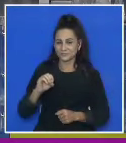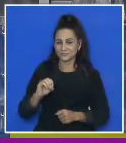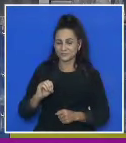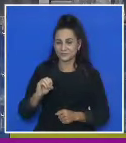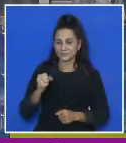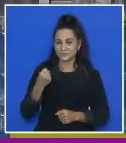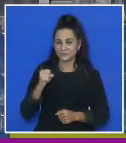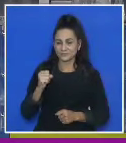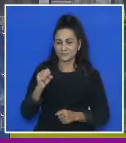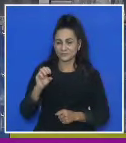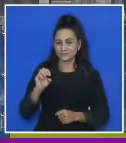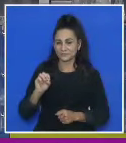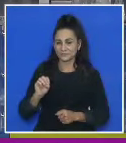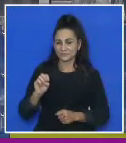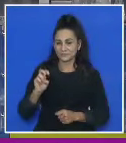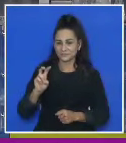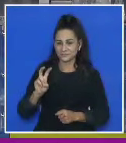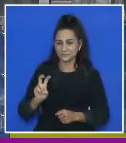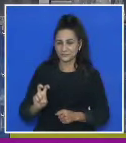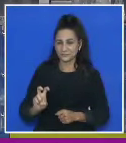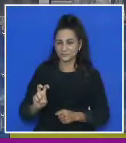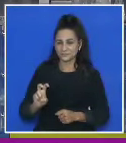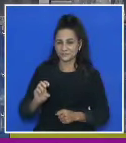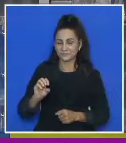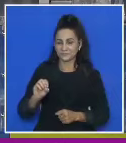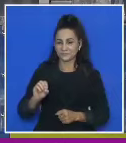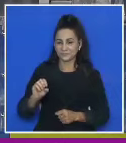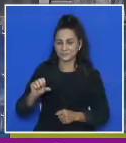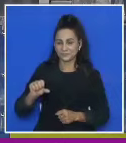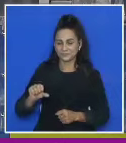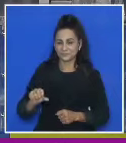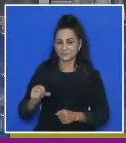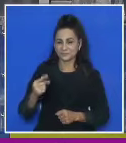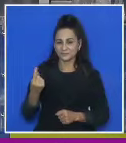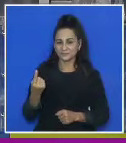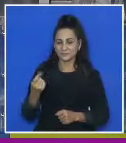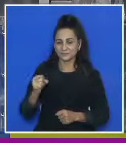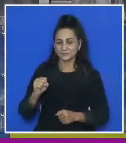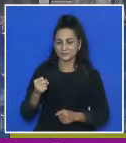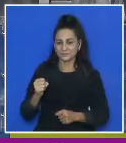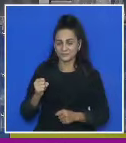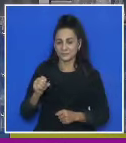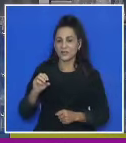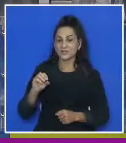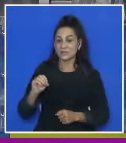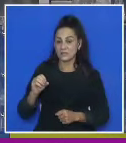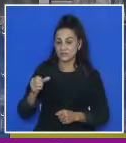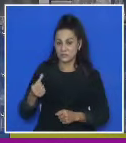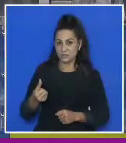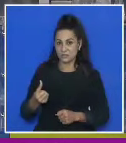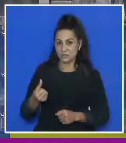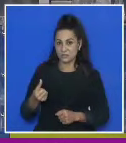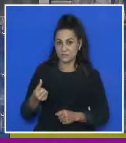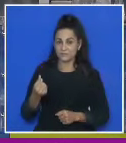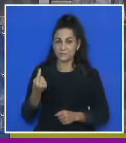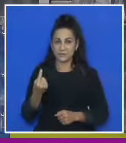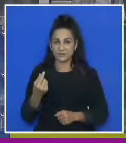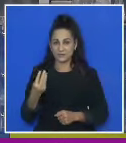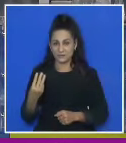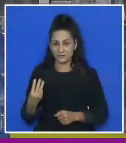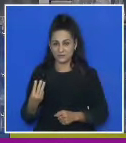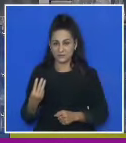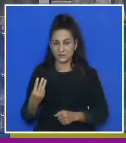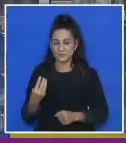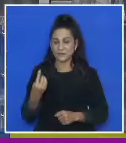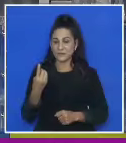08, 05, 09, 18, 06,